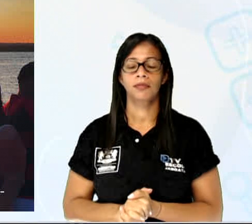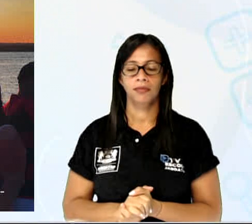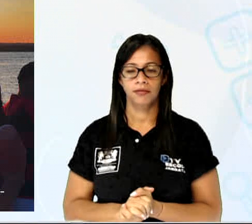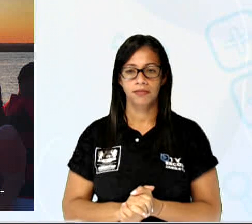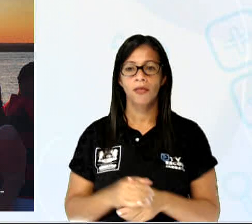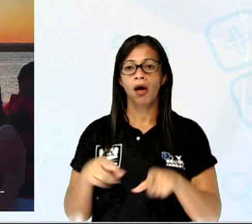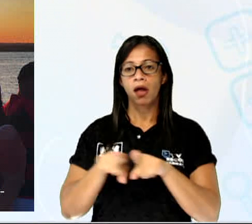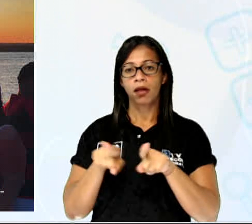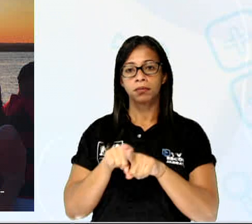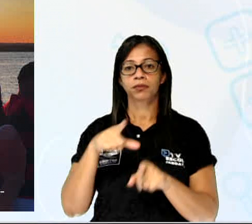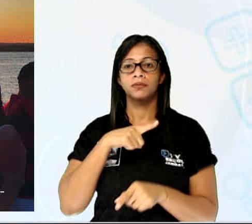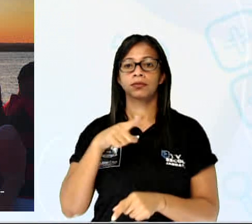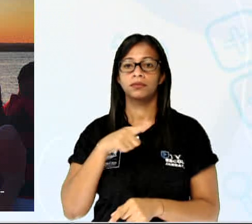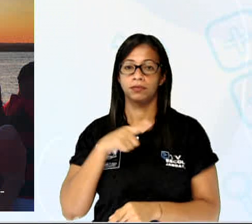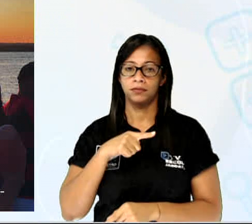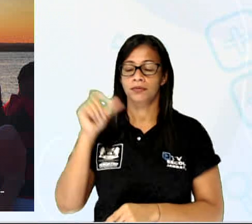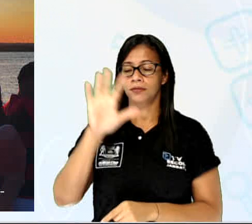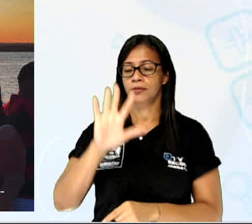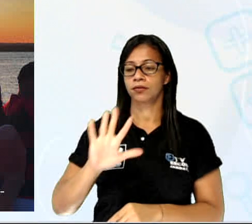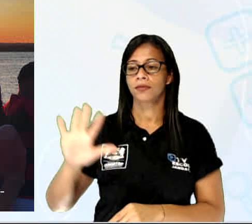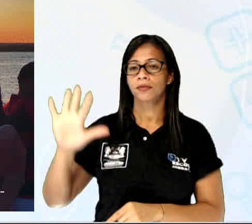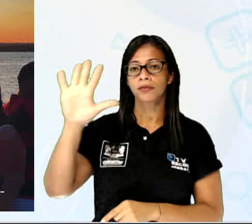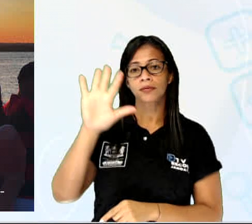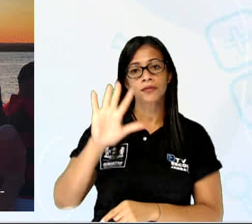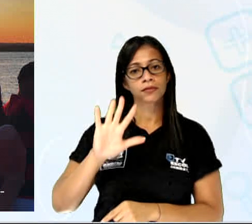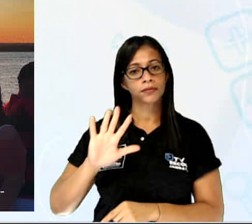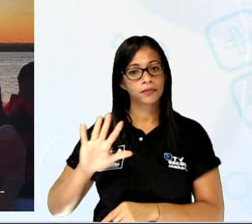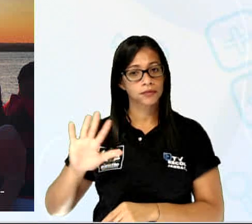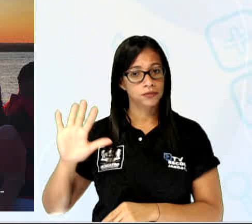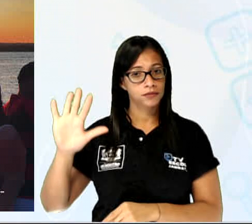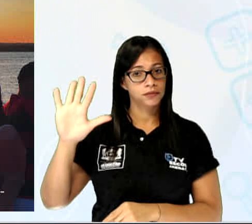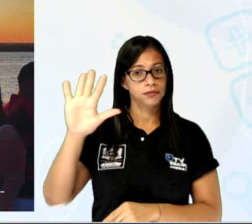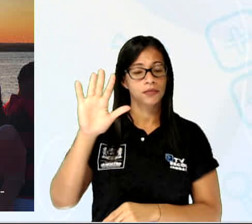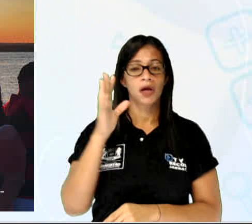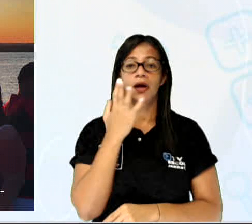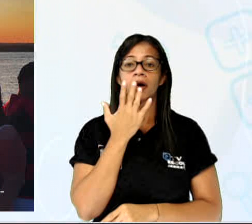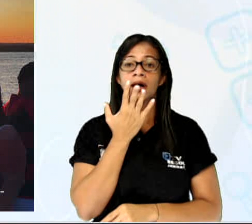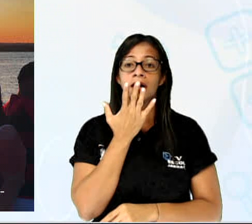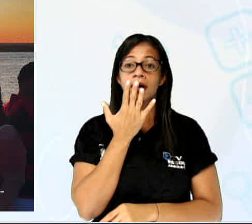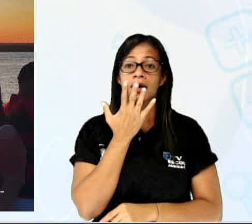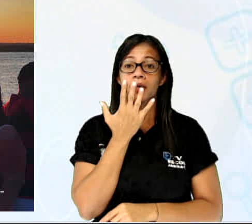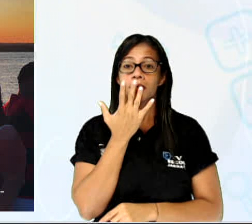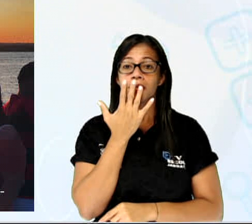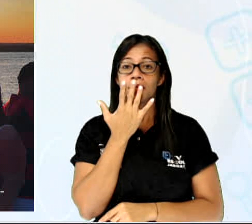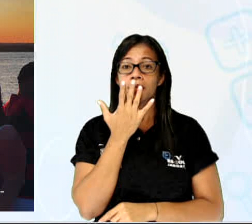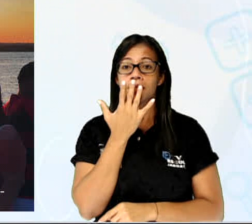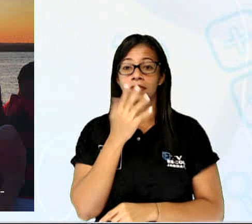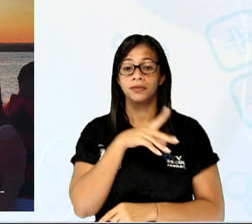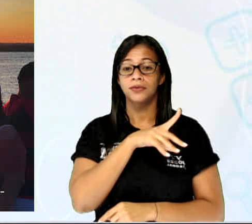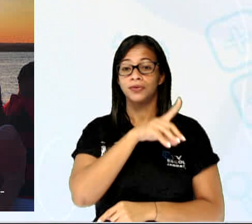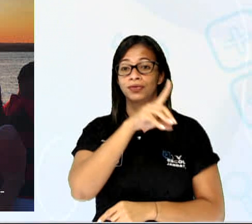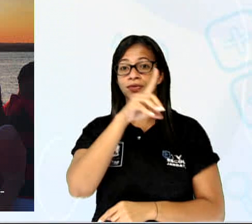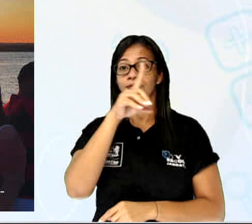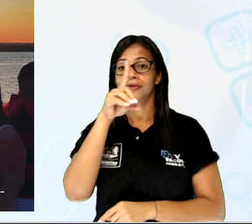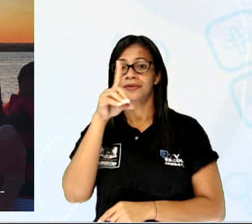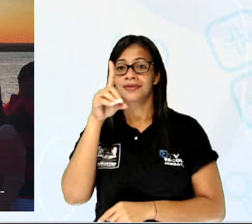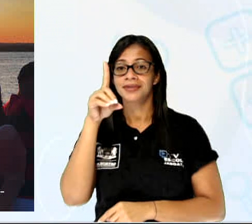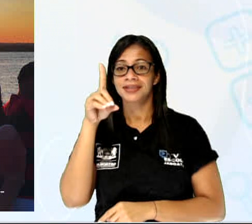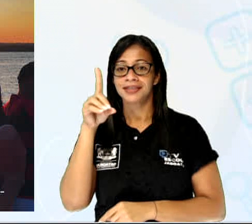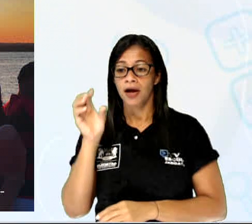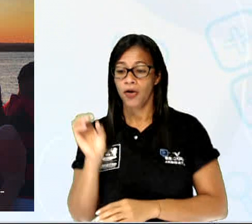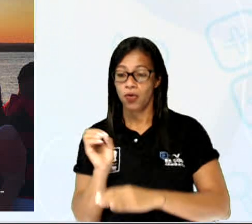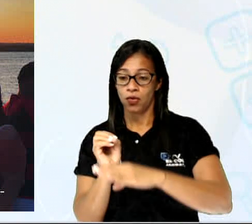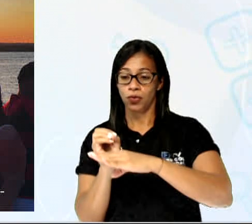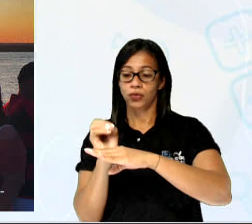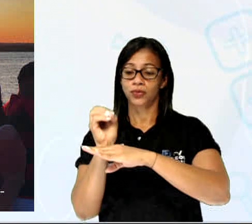crianças, até a coloração do dia, no nascer nós estamos vendo mais claro e no pôr do